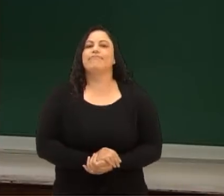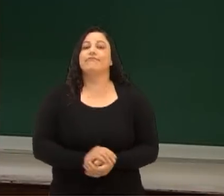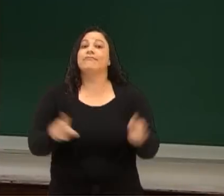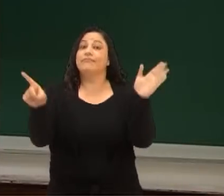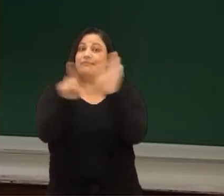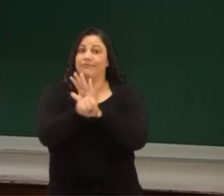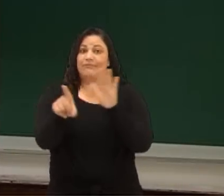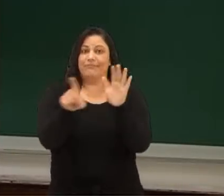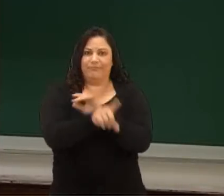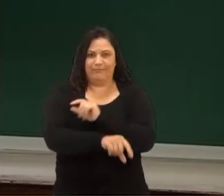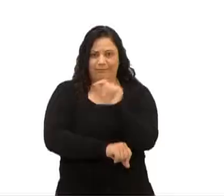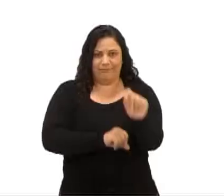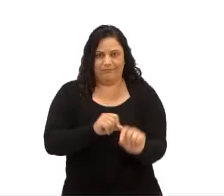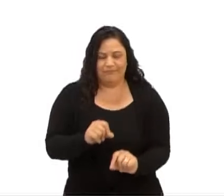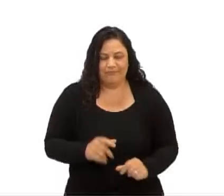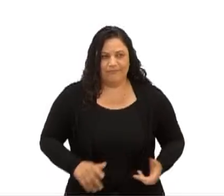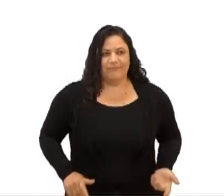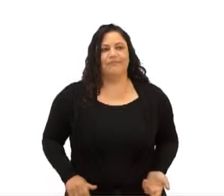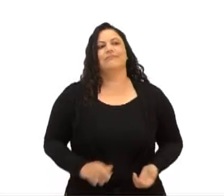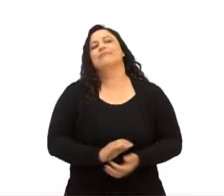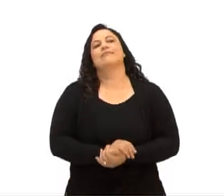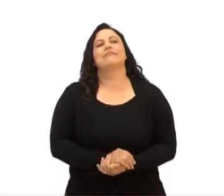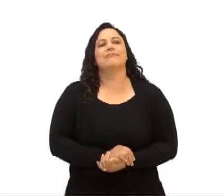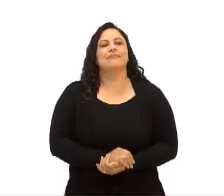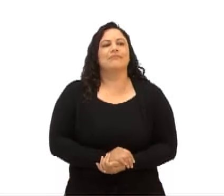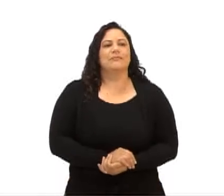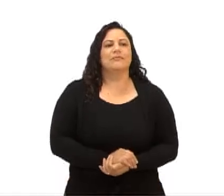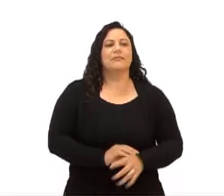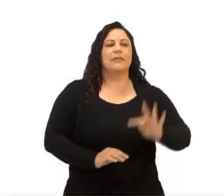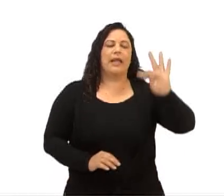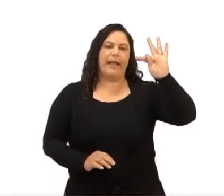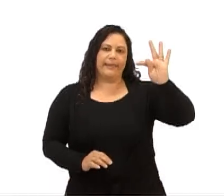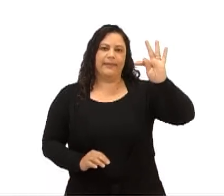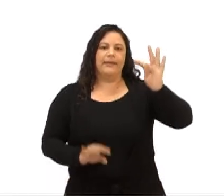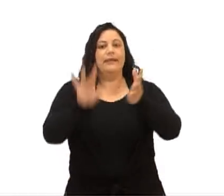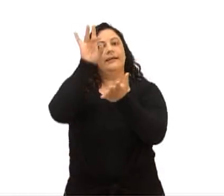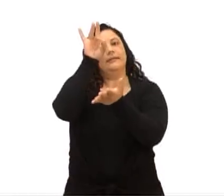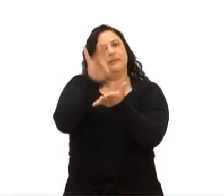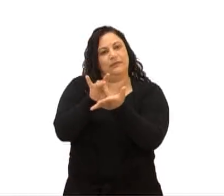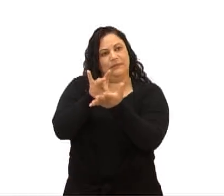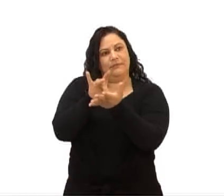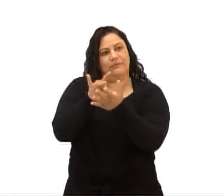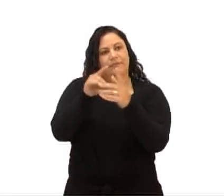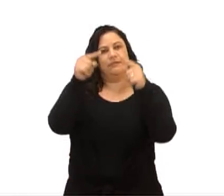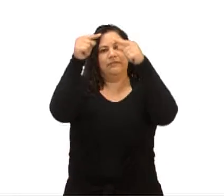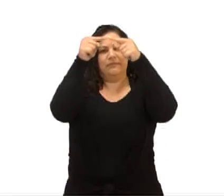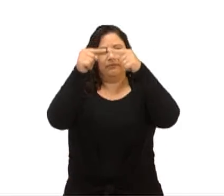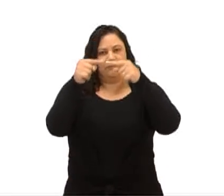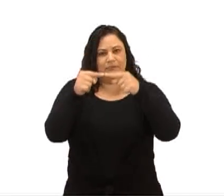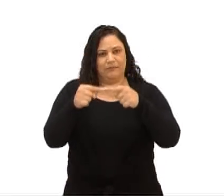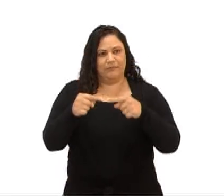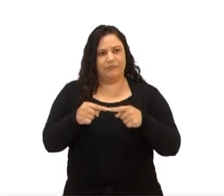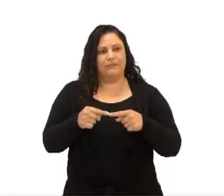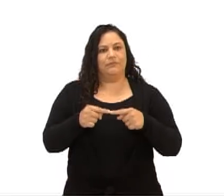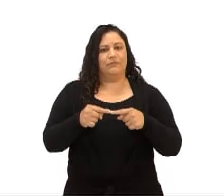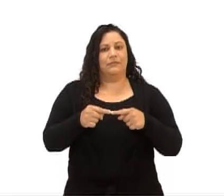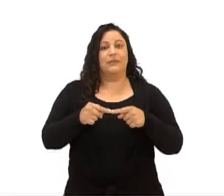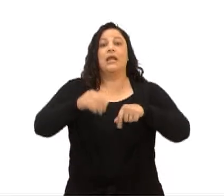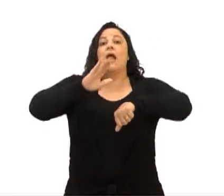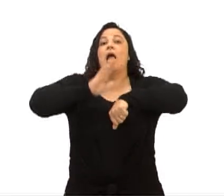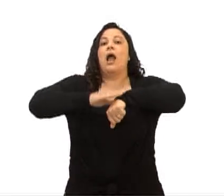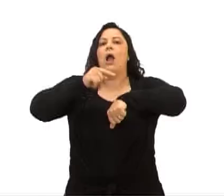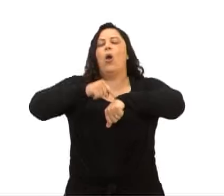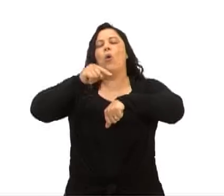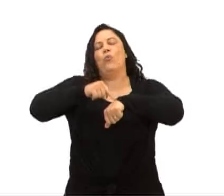quiz para vocês, queridos e queridas. Marque T para as afirmativas correspondentes ao tempo